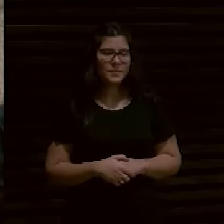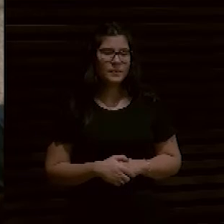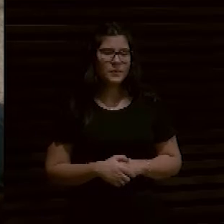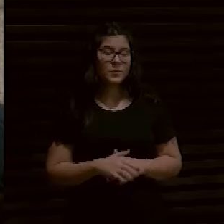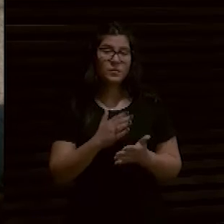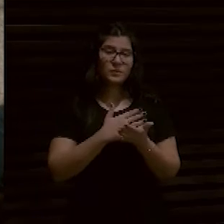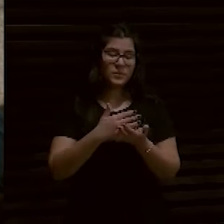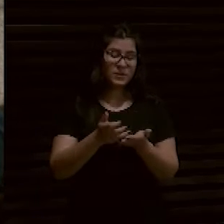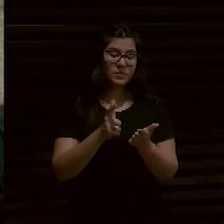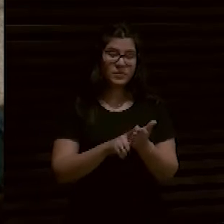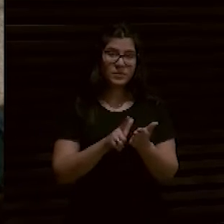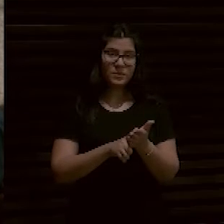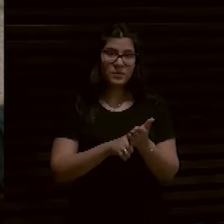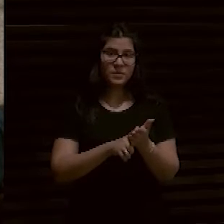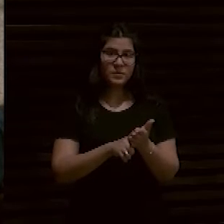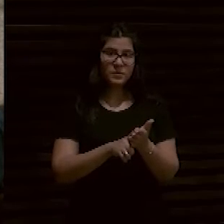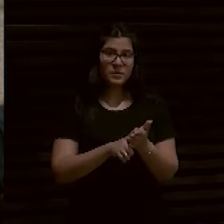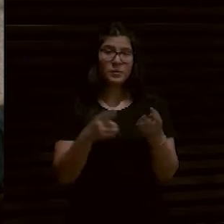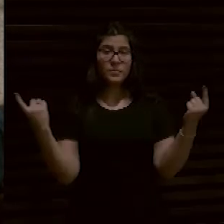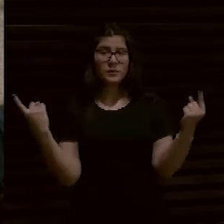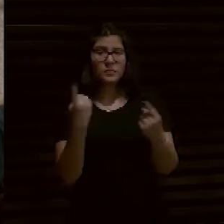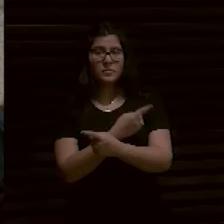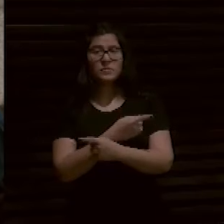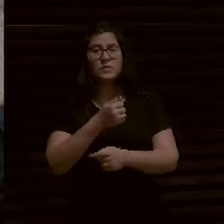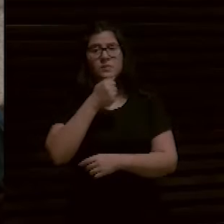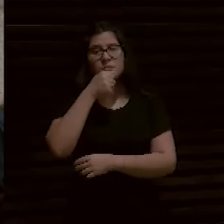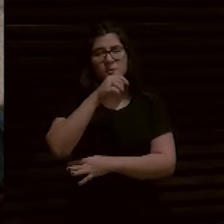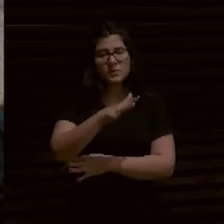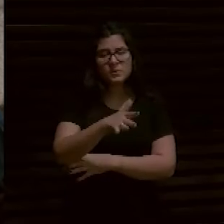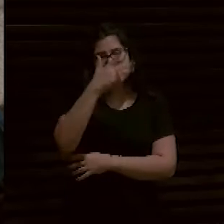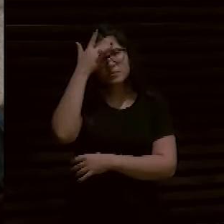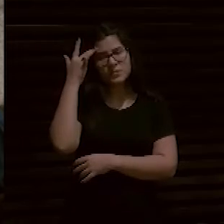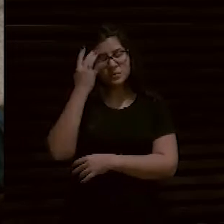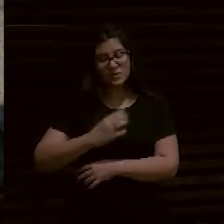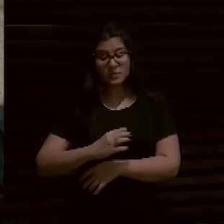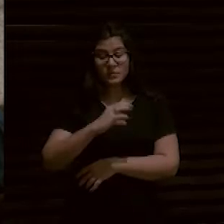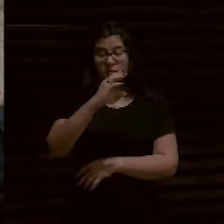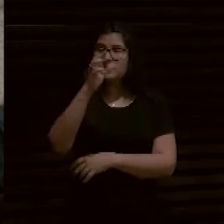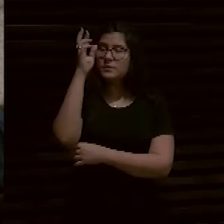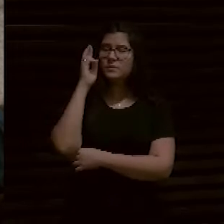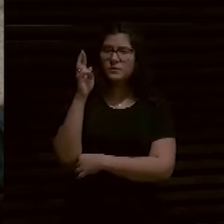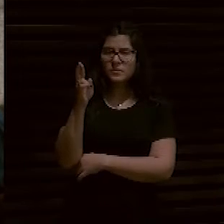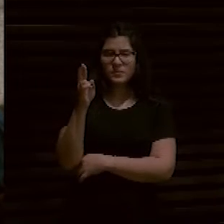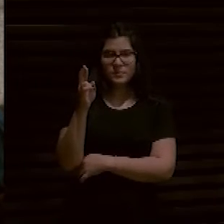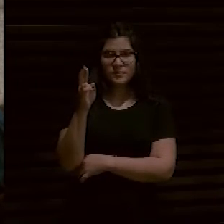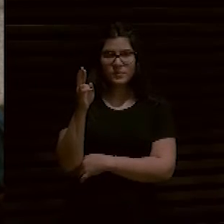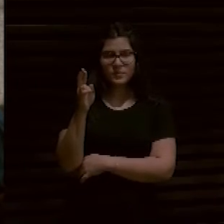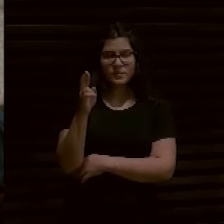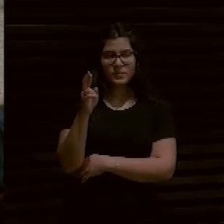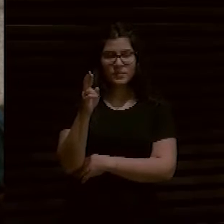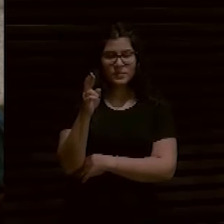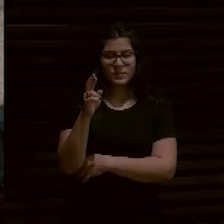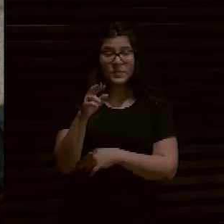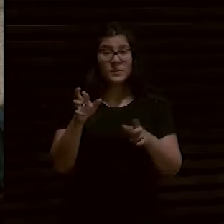Seguimos no boletim. Opostamente, abençoado é o homem que confia no Senhor e